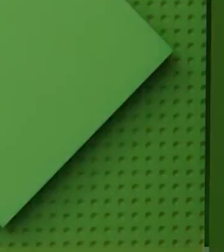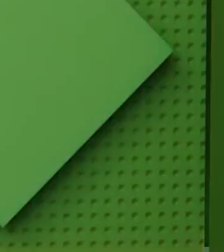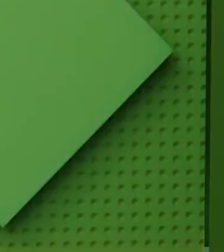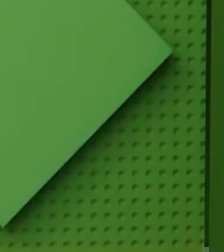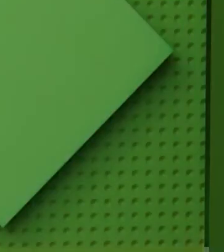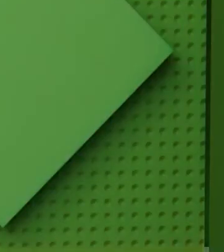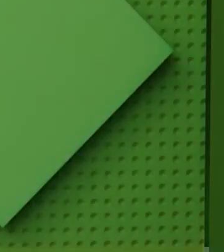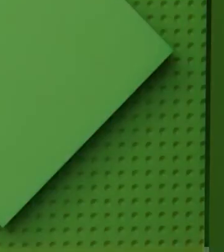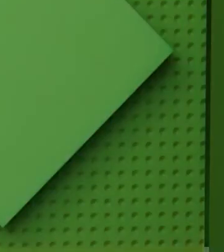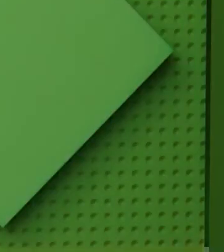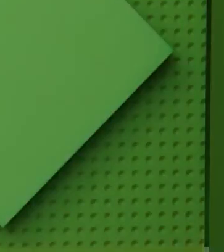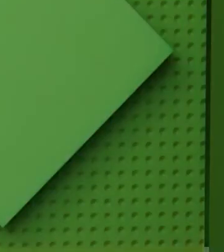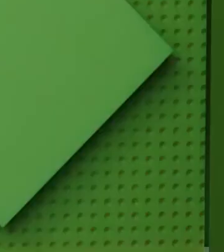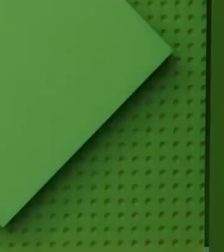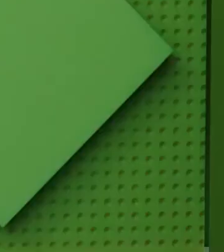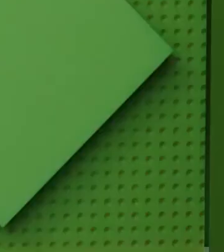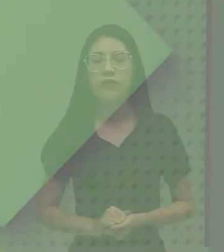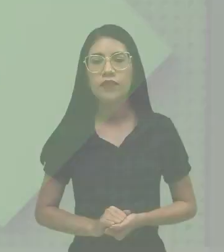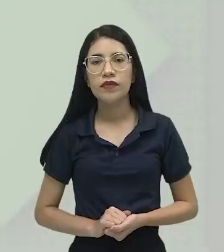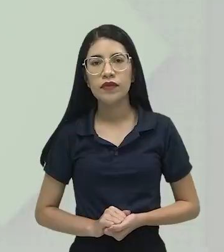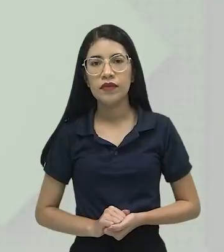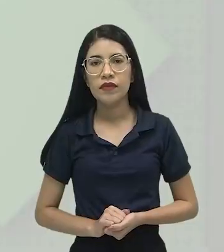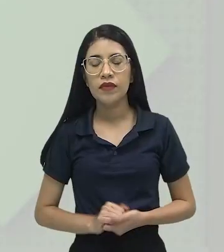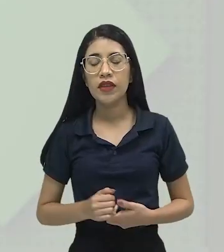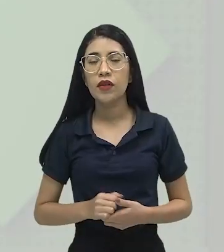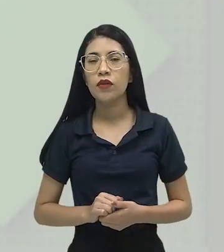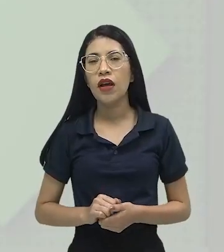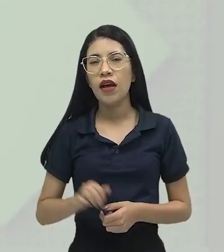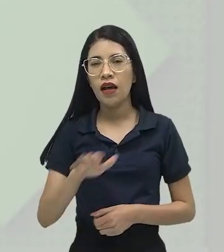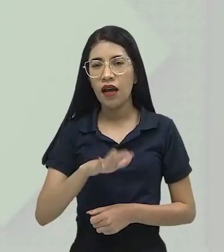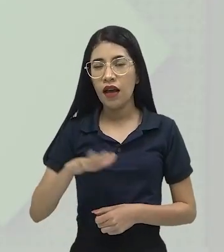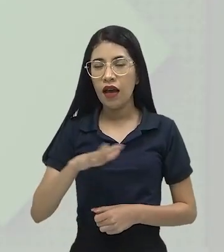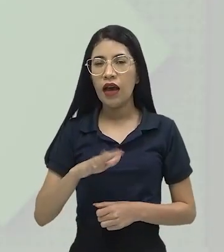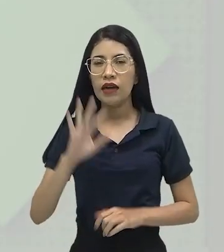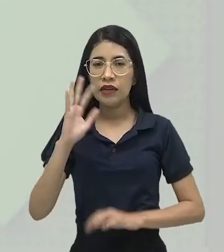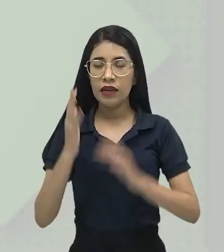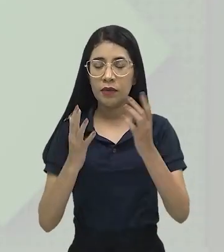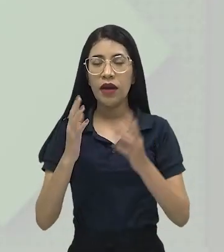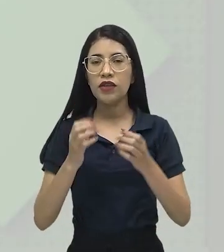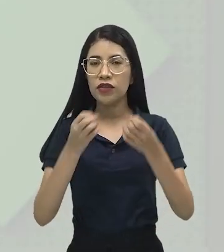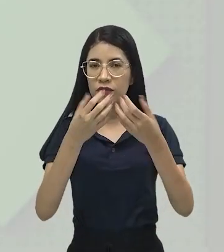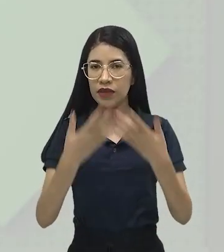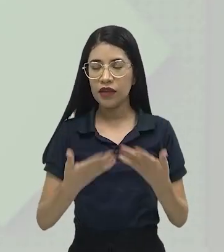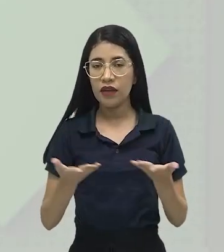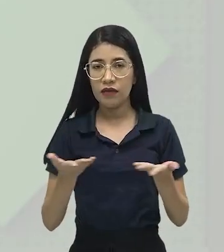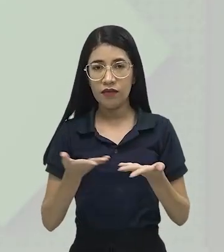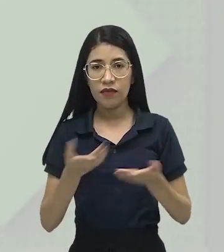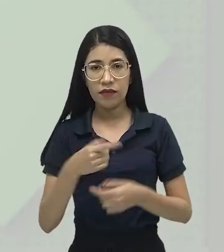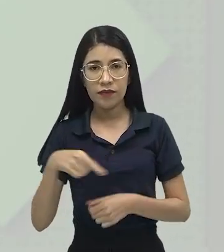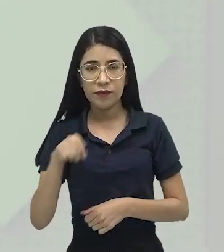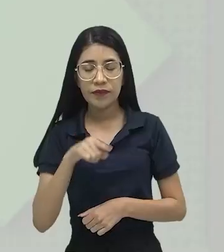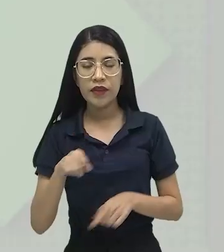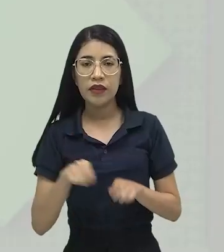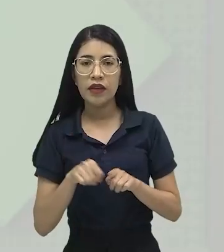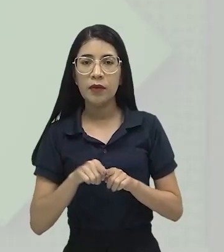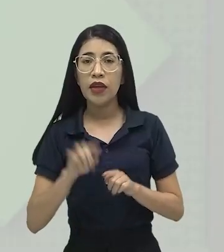climas diferentes, tá? Então, zona climática ou zona térmica é isso que eu acabei de explicar para vocês. E os climas